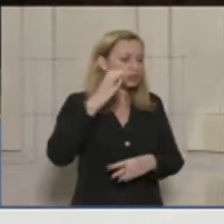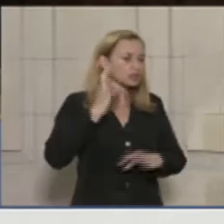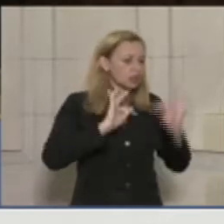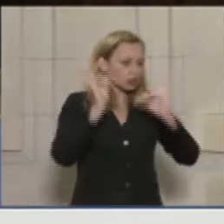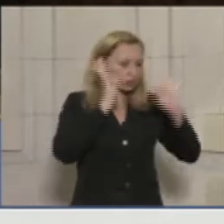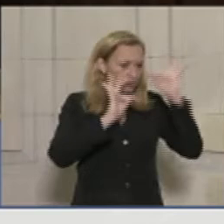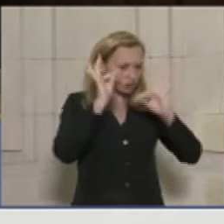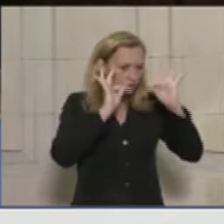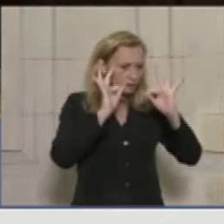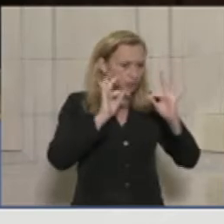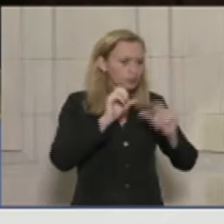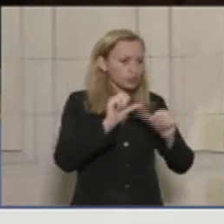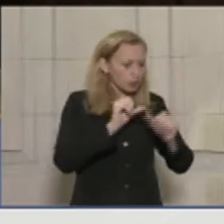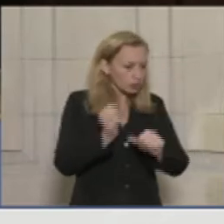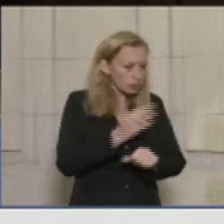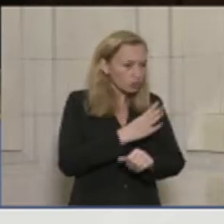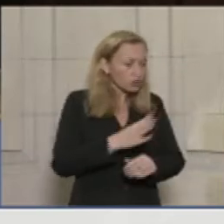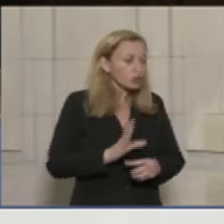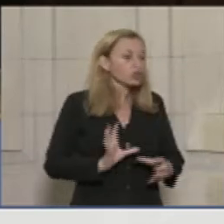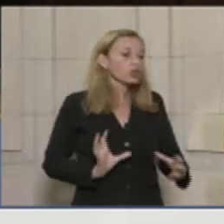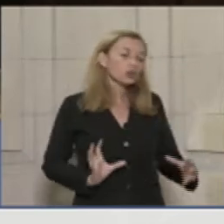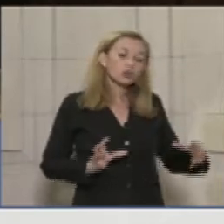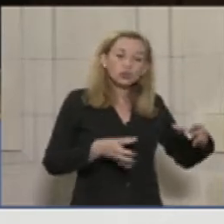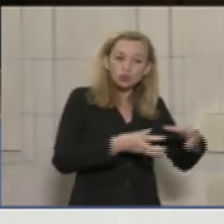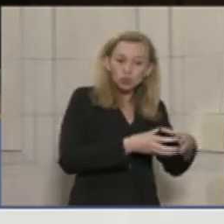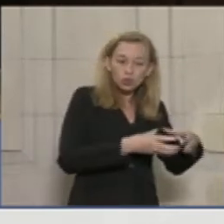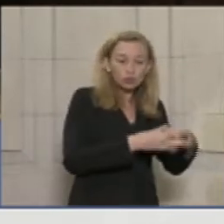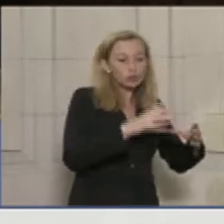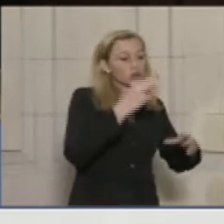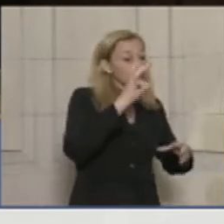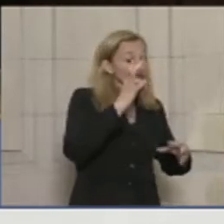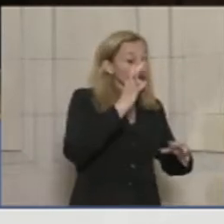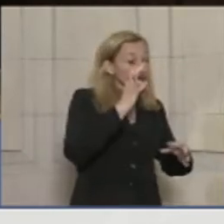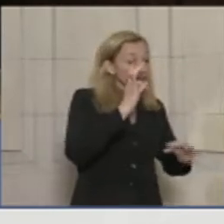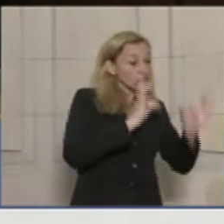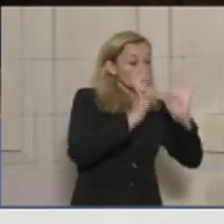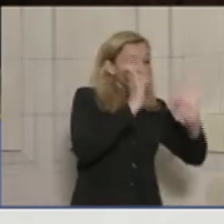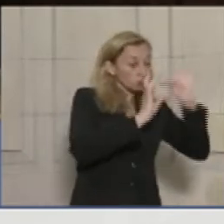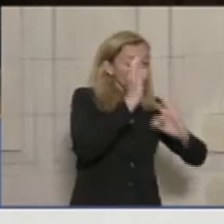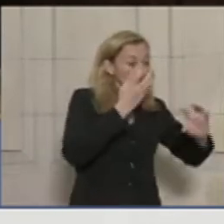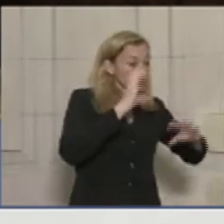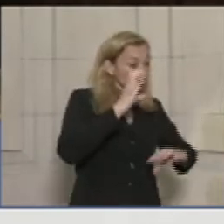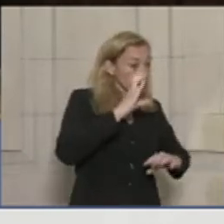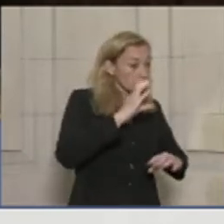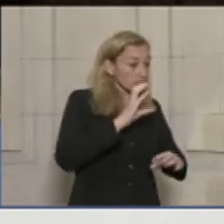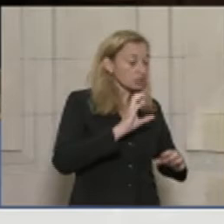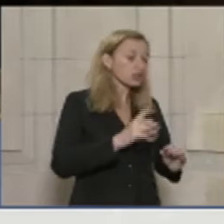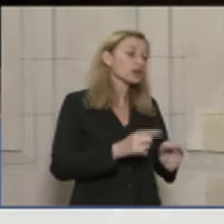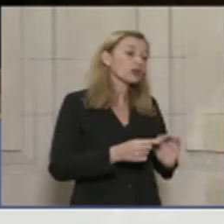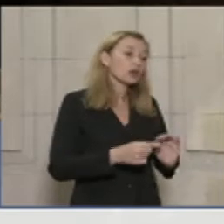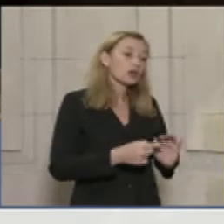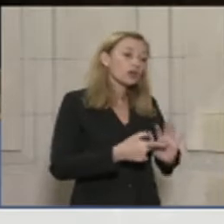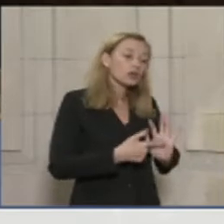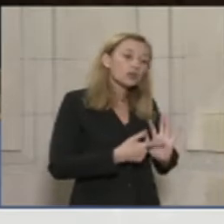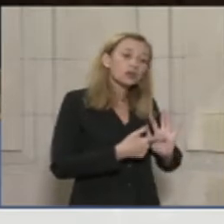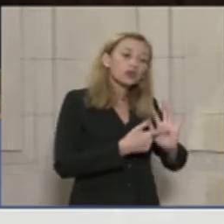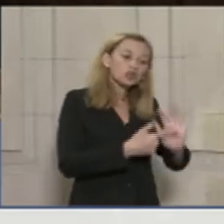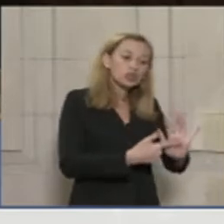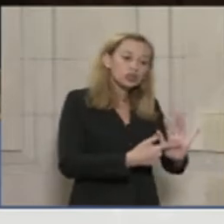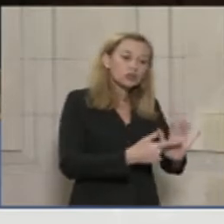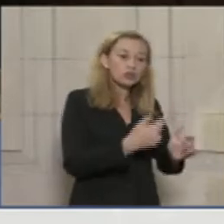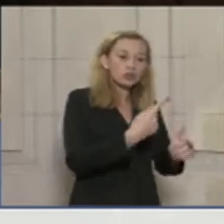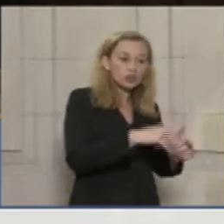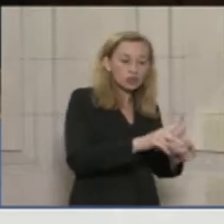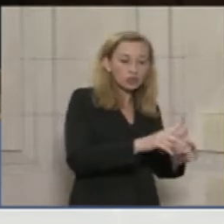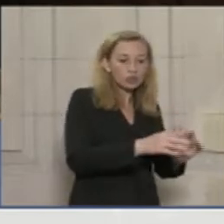e Inovação. Tanto na Comissão de Ciência e Tecnologia, onde fizemos uma audiência com o secretário para apresentar o seu plano de gestão, onde fizemos uma audiência sobre a UERJ,